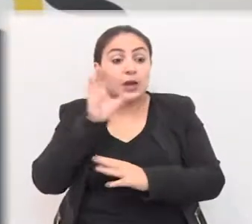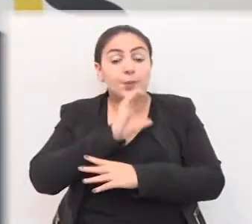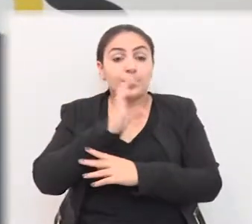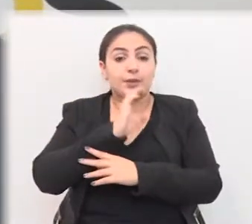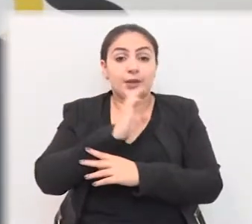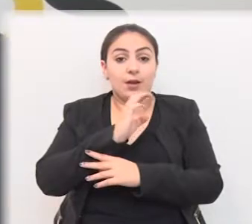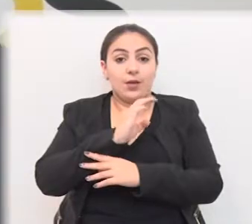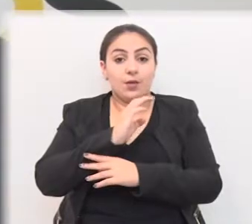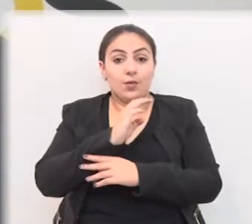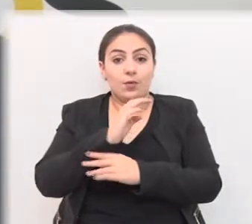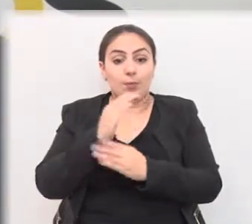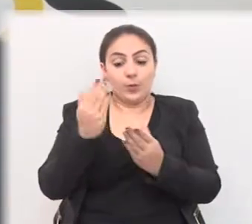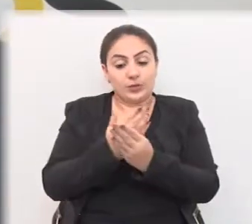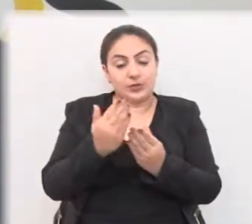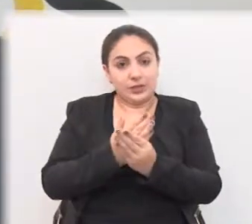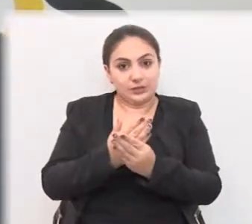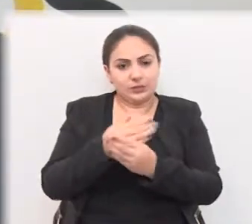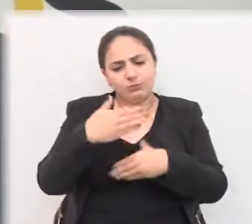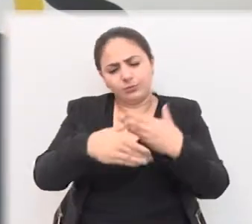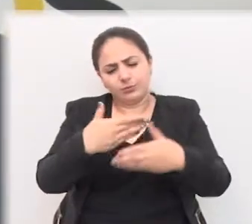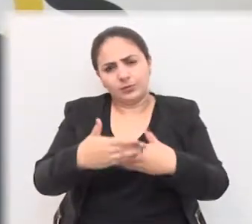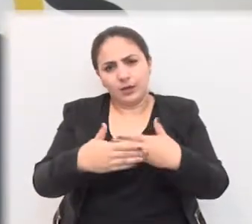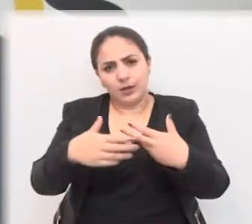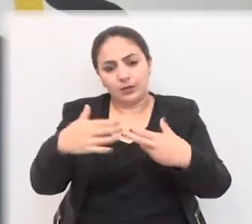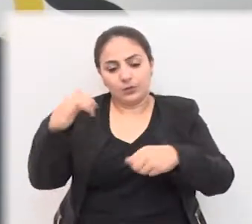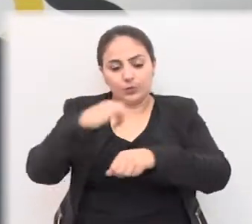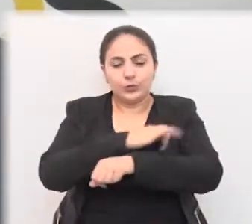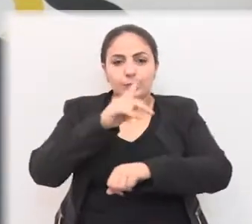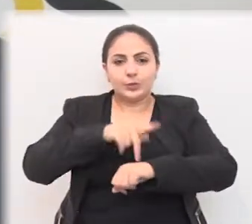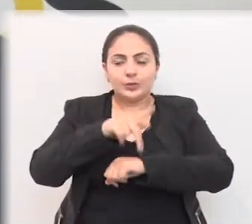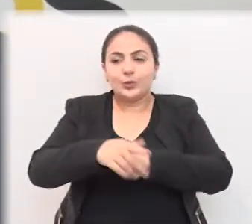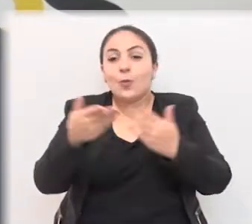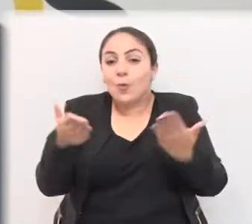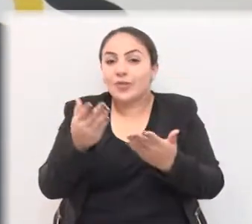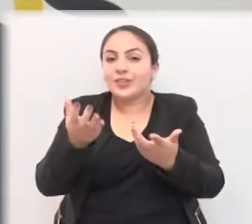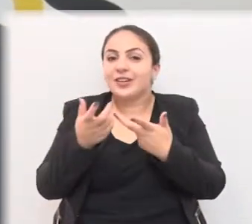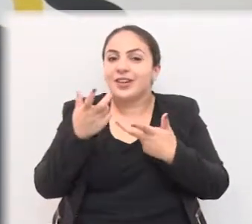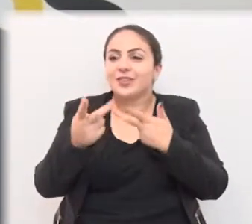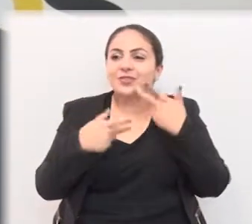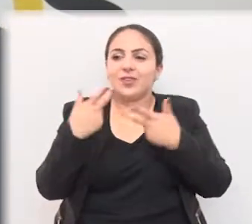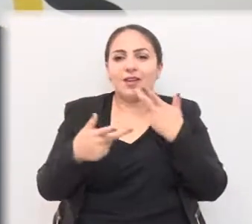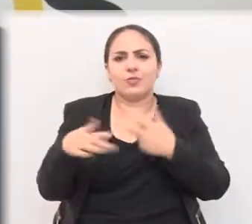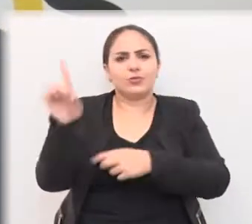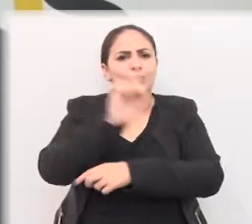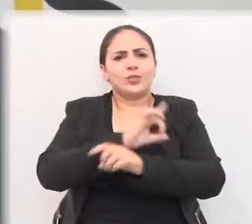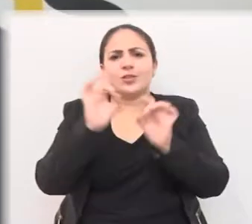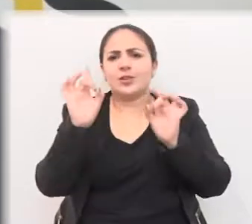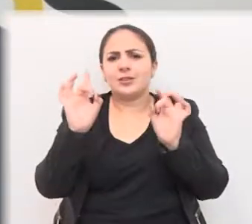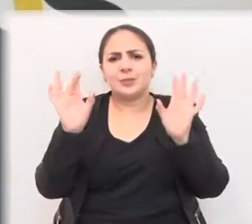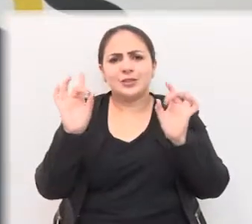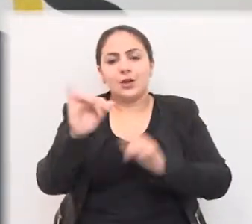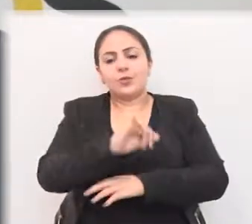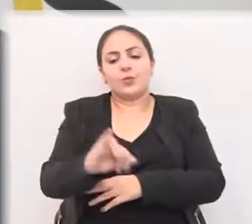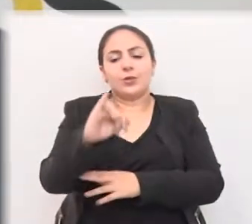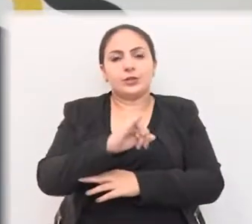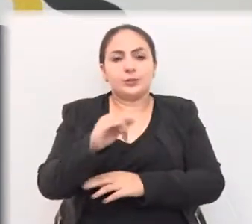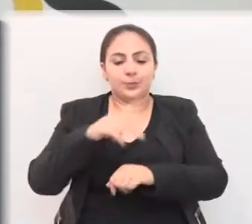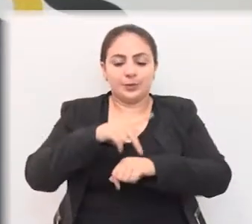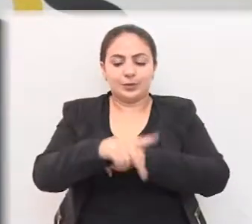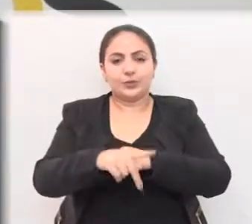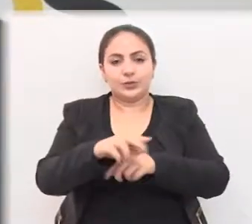o processo do aeroporto de Passo Fundo. E eu gostaria de dizer que hoje é uma data muito importante para Passo Fundo e para a